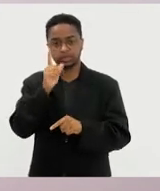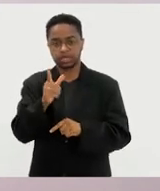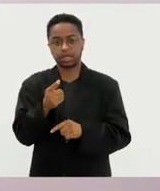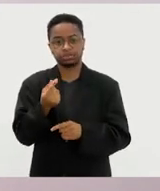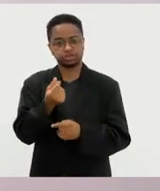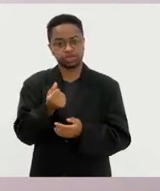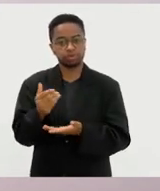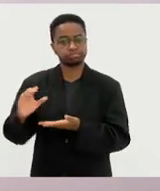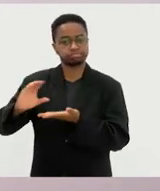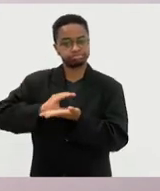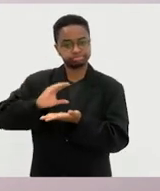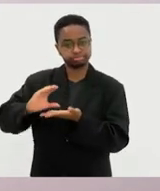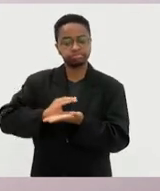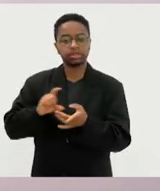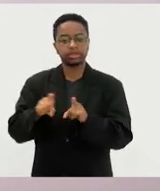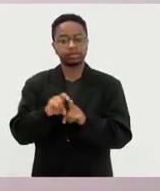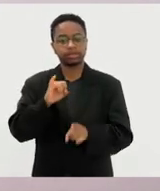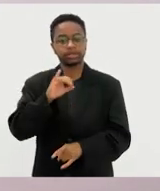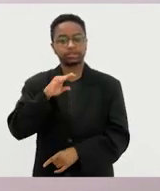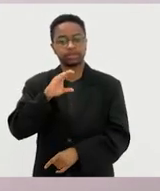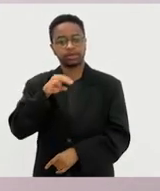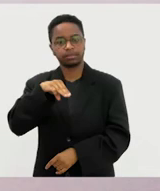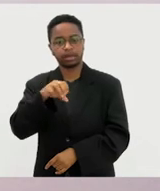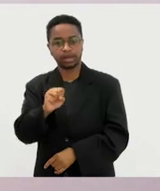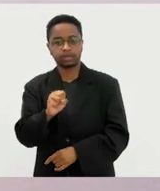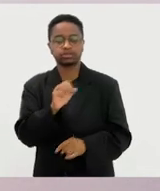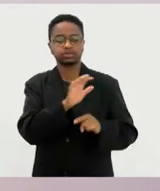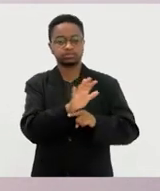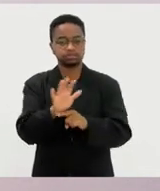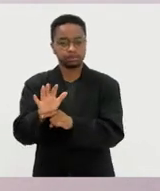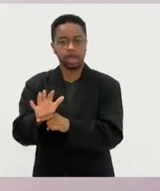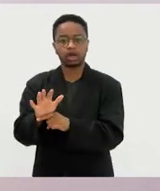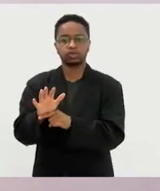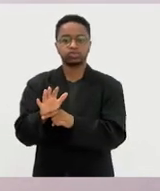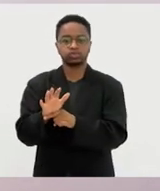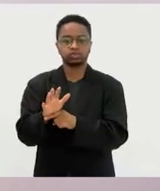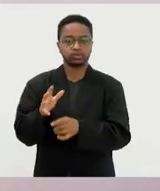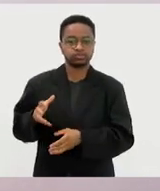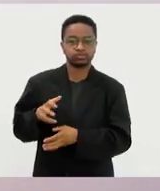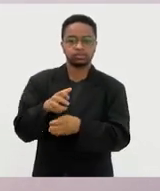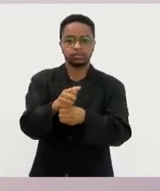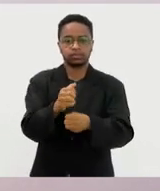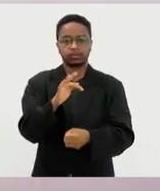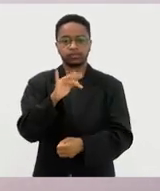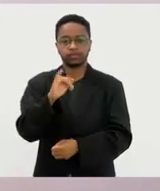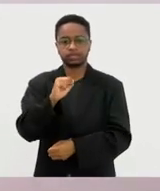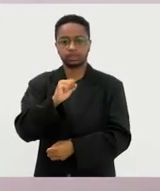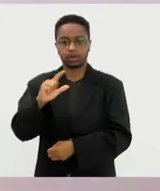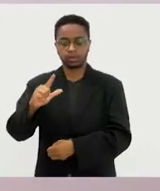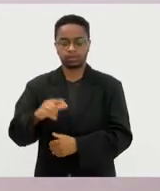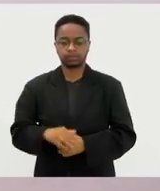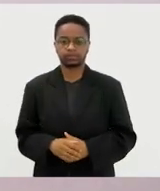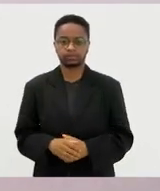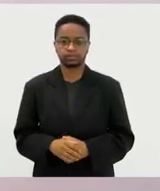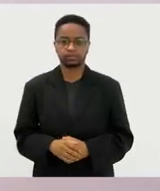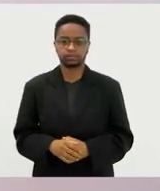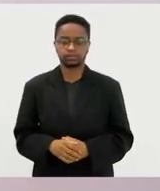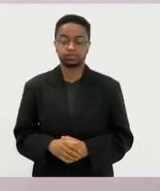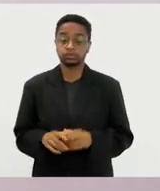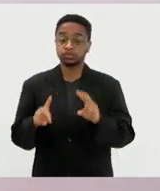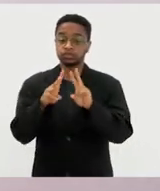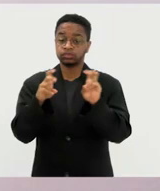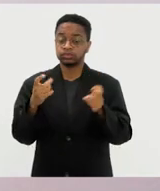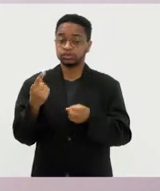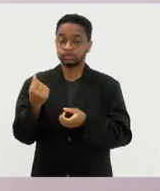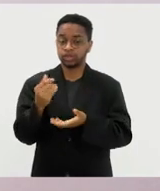ICMS, que contribui aqui para as contas as contas fiscais. Em relação às receitas